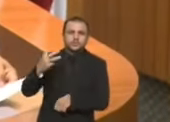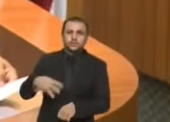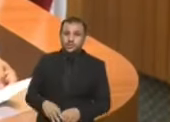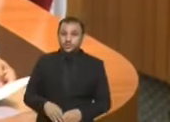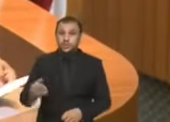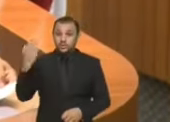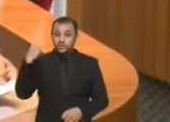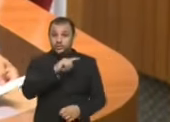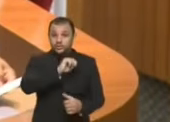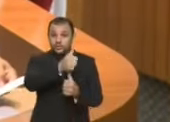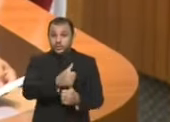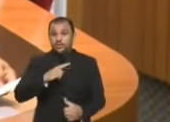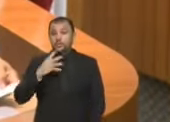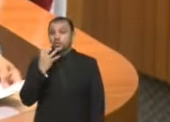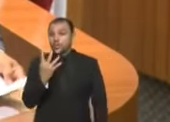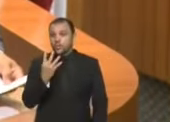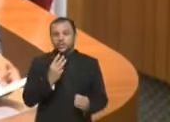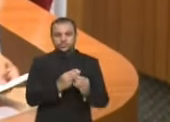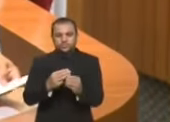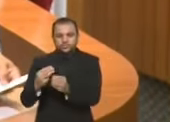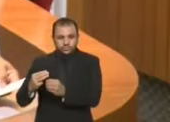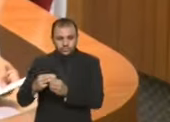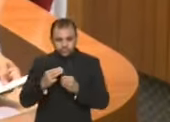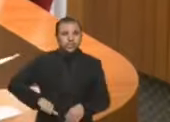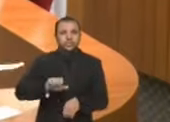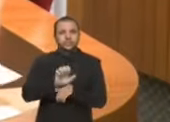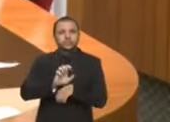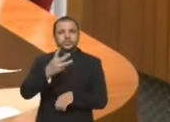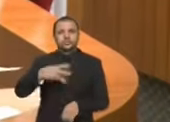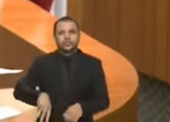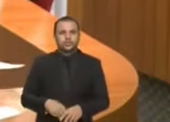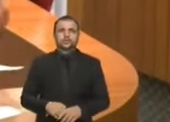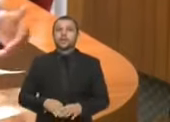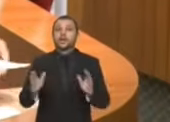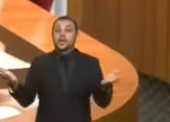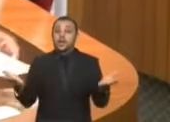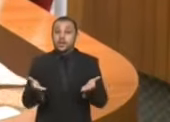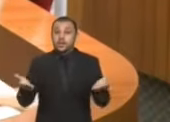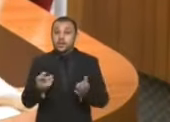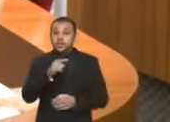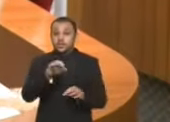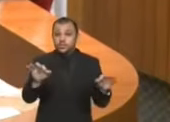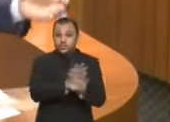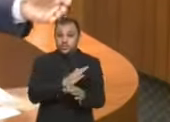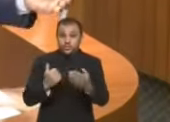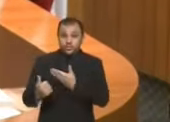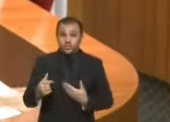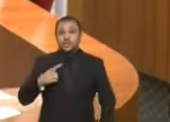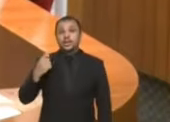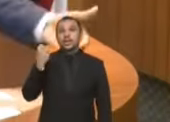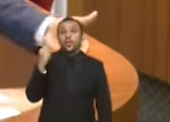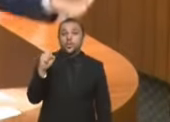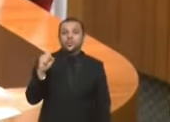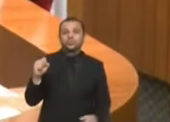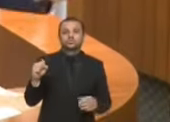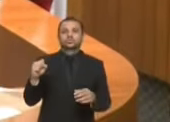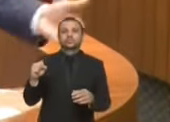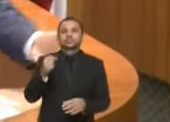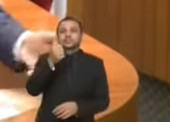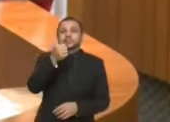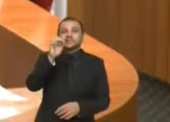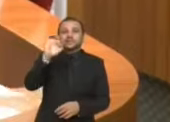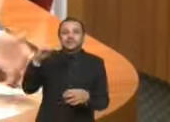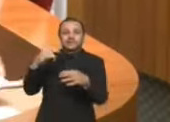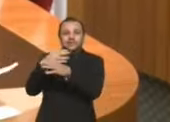tinha 4 cidades, 4 municípios, entre as mais pobres. Agora, esse ano do governo, nós temos 8, dentre as 10